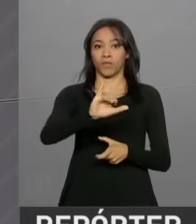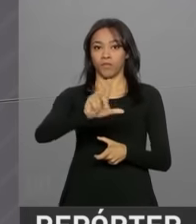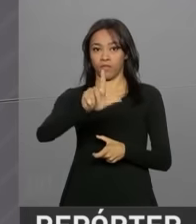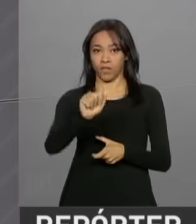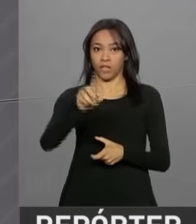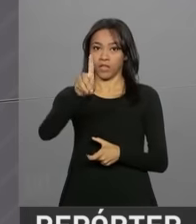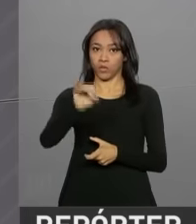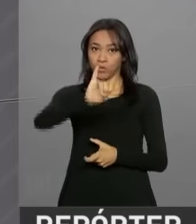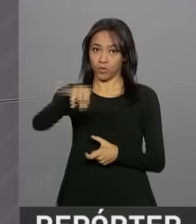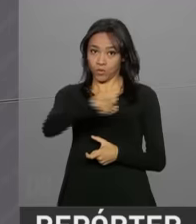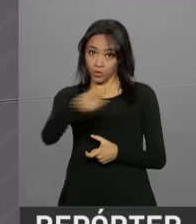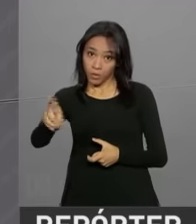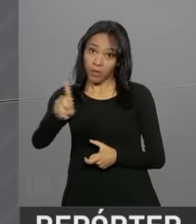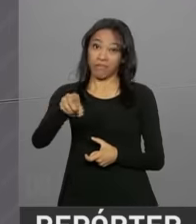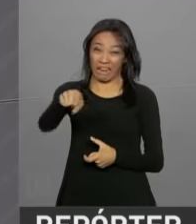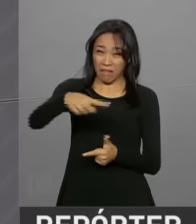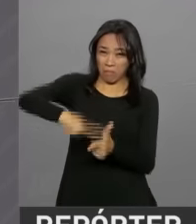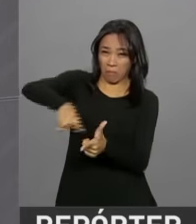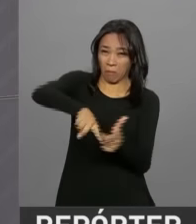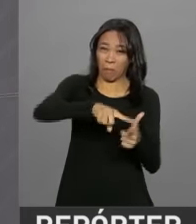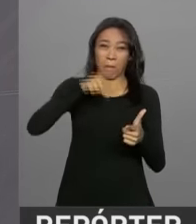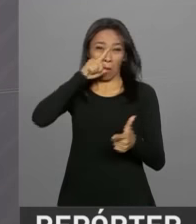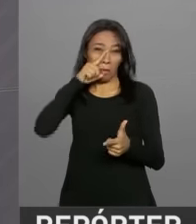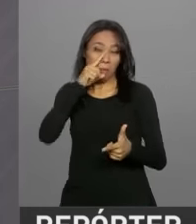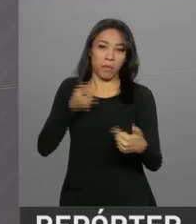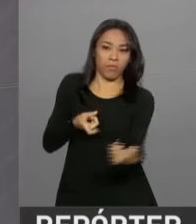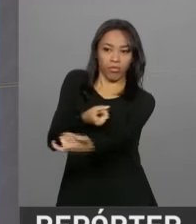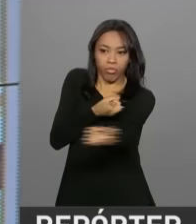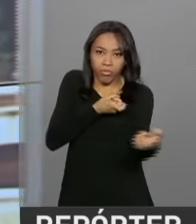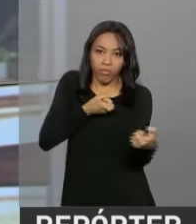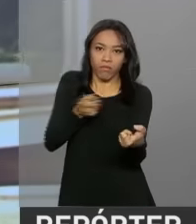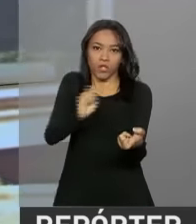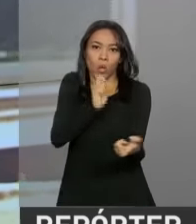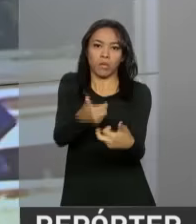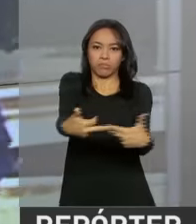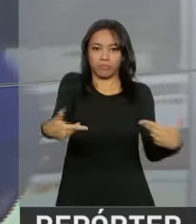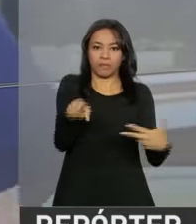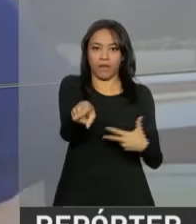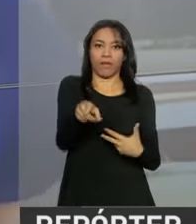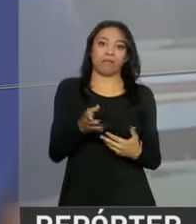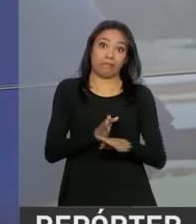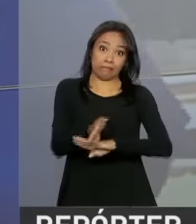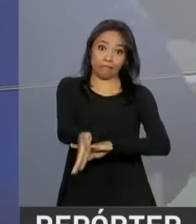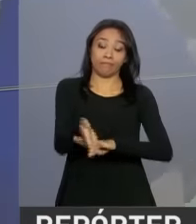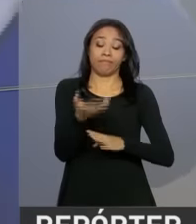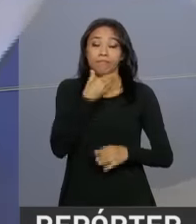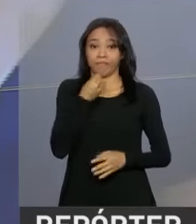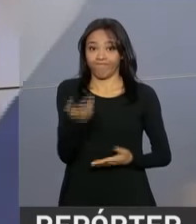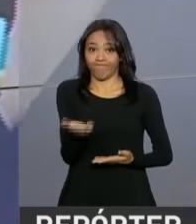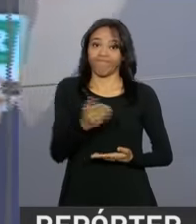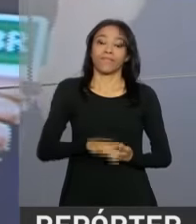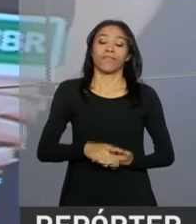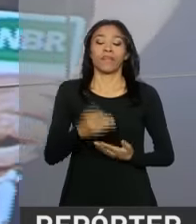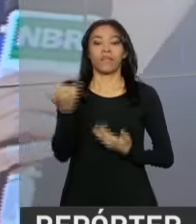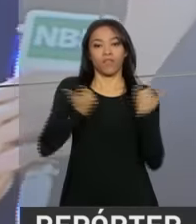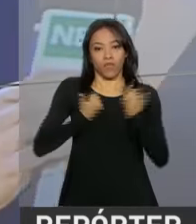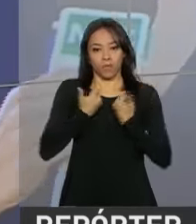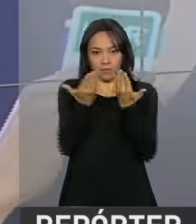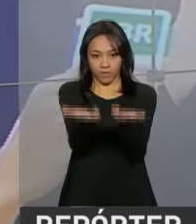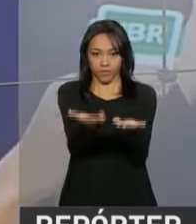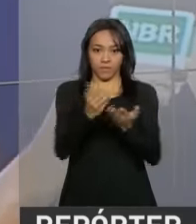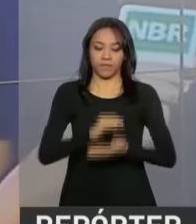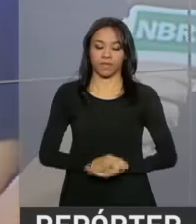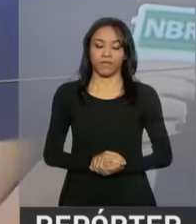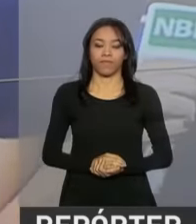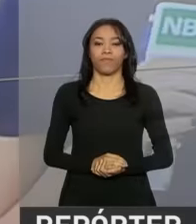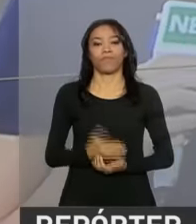com traficantes. Vamos falar agora com Paola De Orte, que está no Ministério da Justiça e traz as informações para a gente. Oi, Paola.